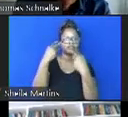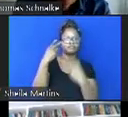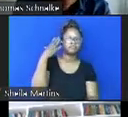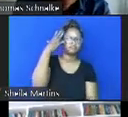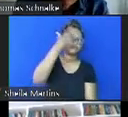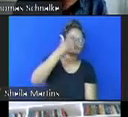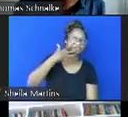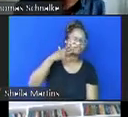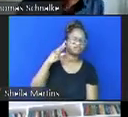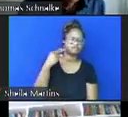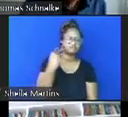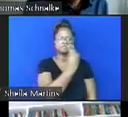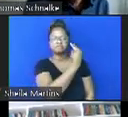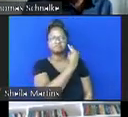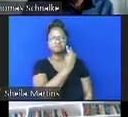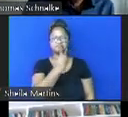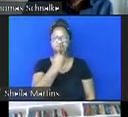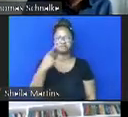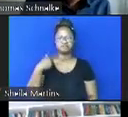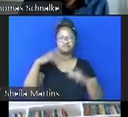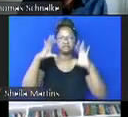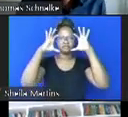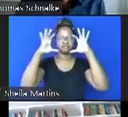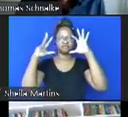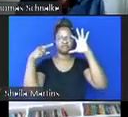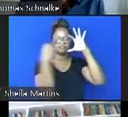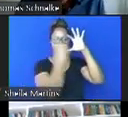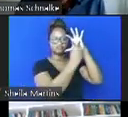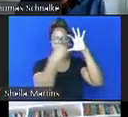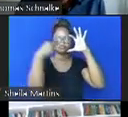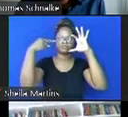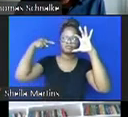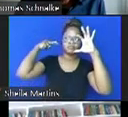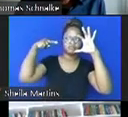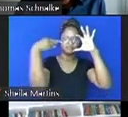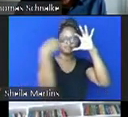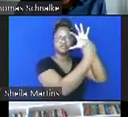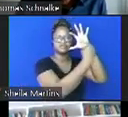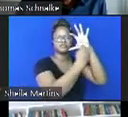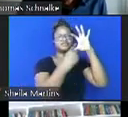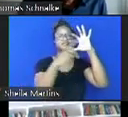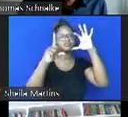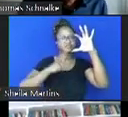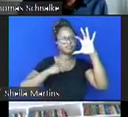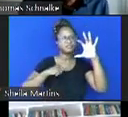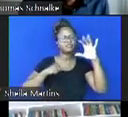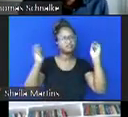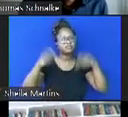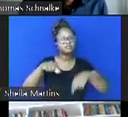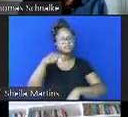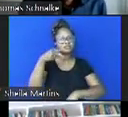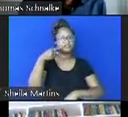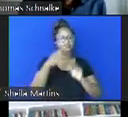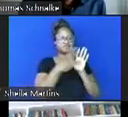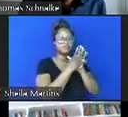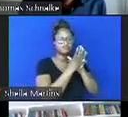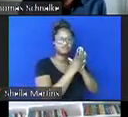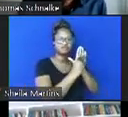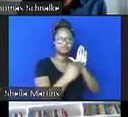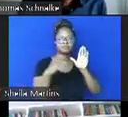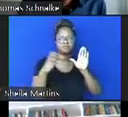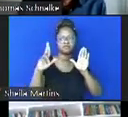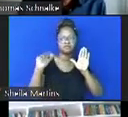existe uma anatomia claramente anônima. Ou seja, através desse modelo feito